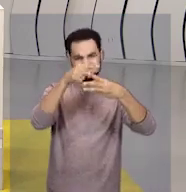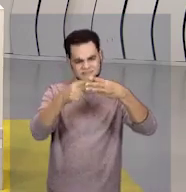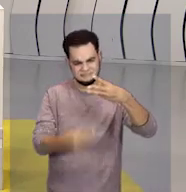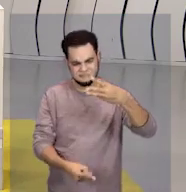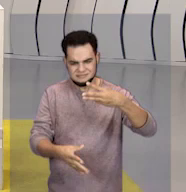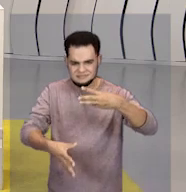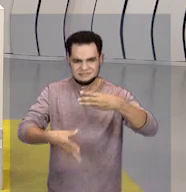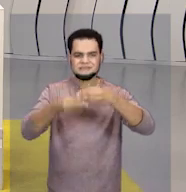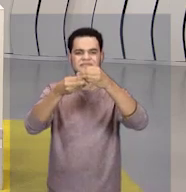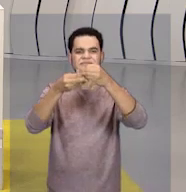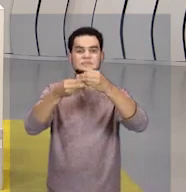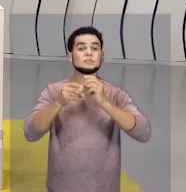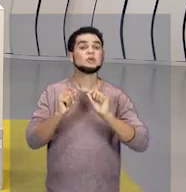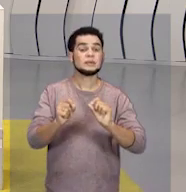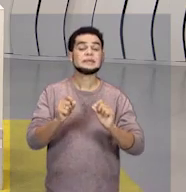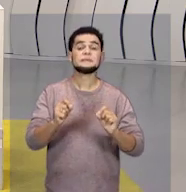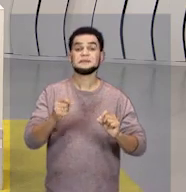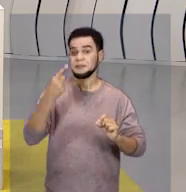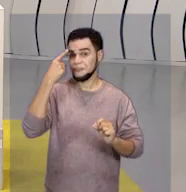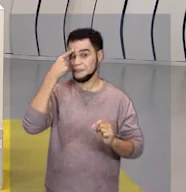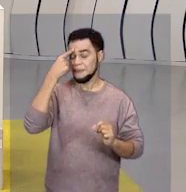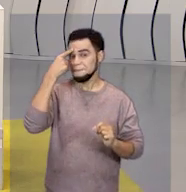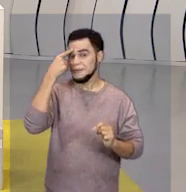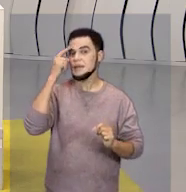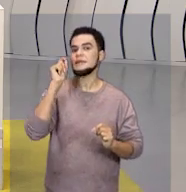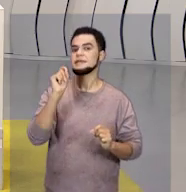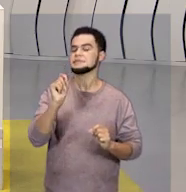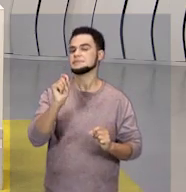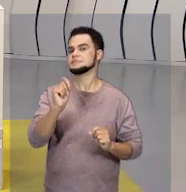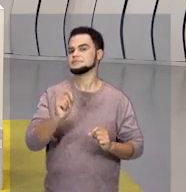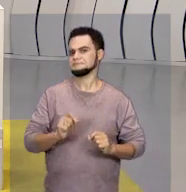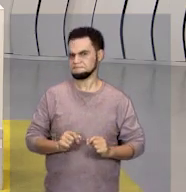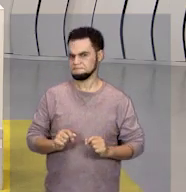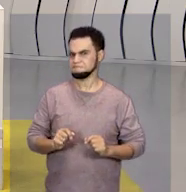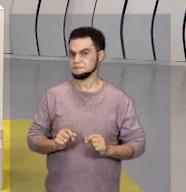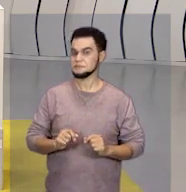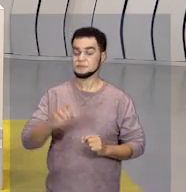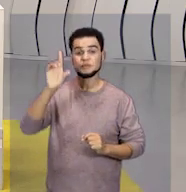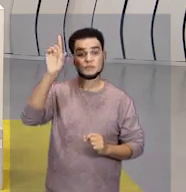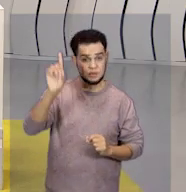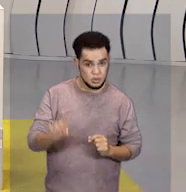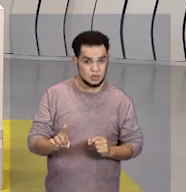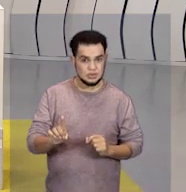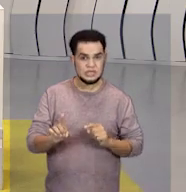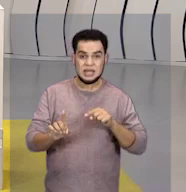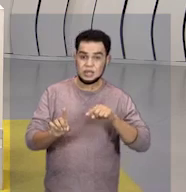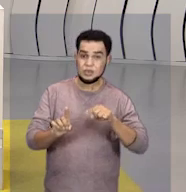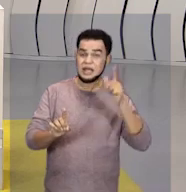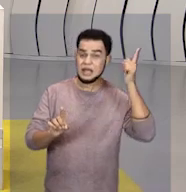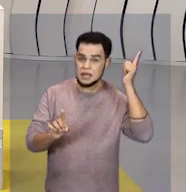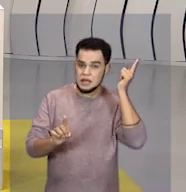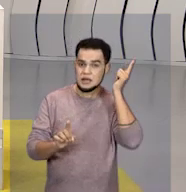É a ideia de que os direitos, eles são conquistados.